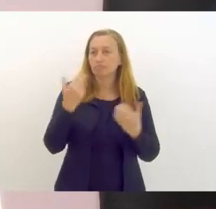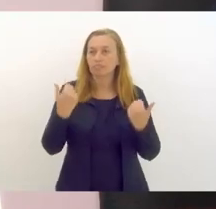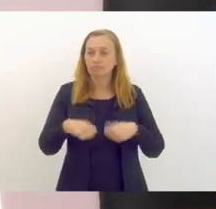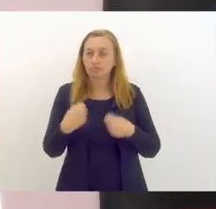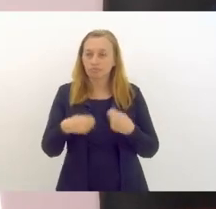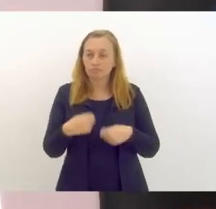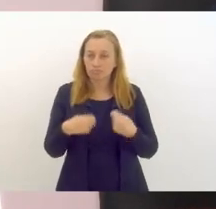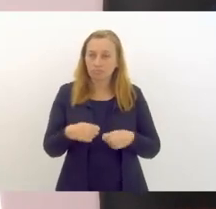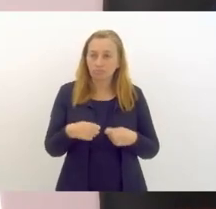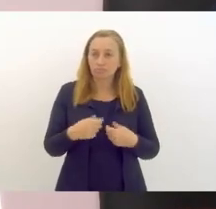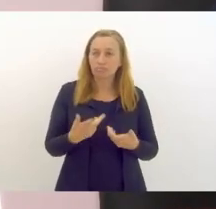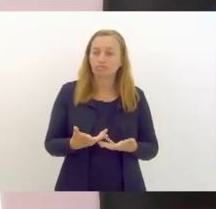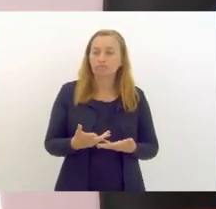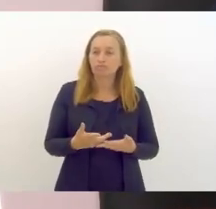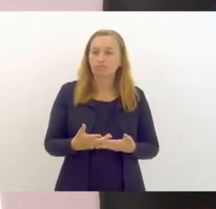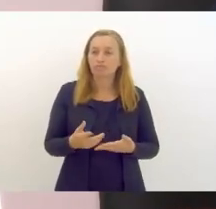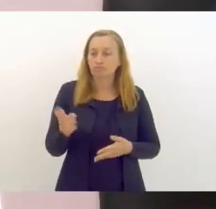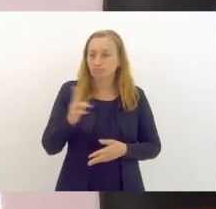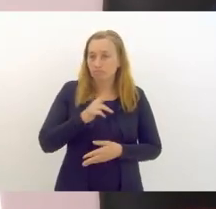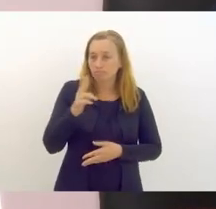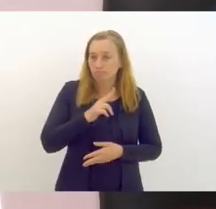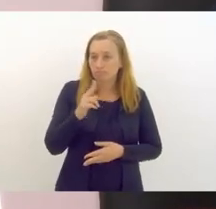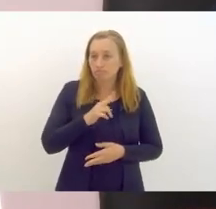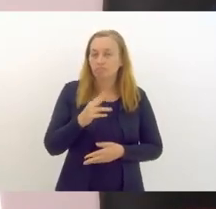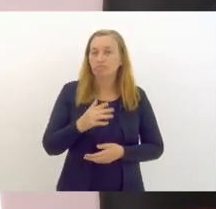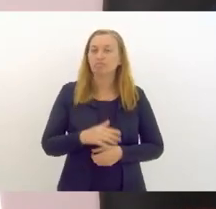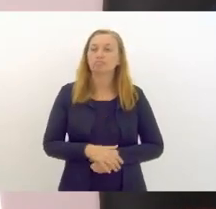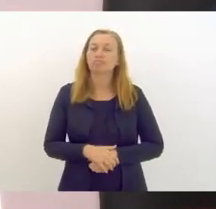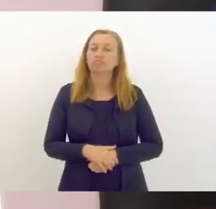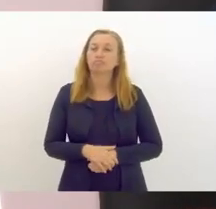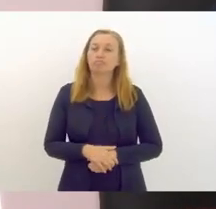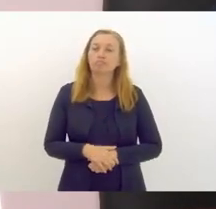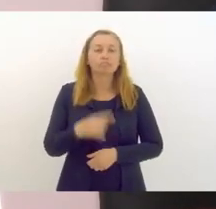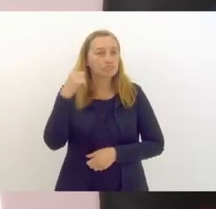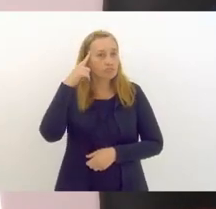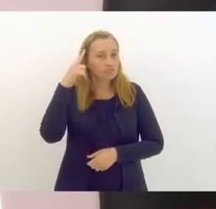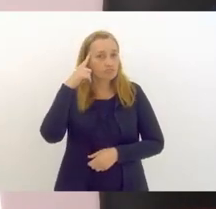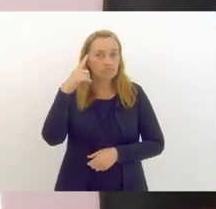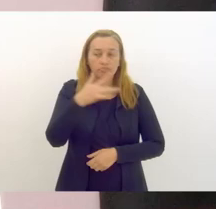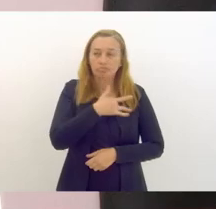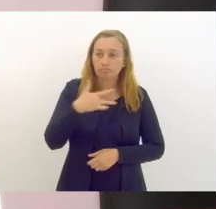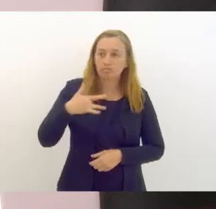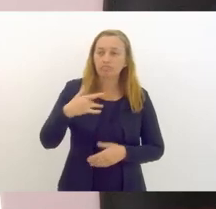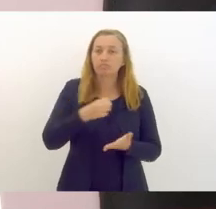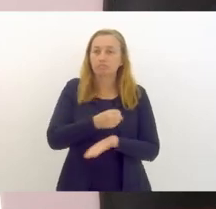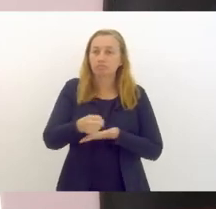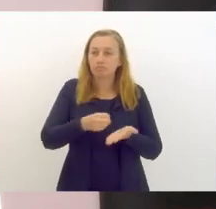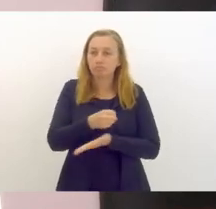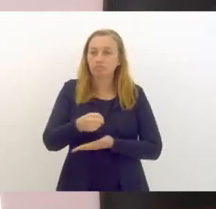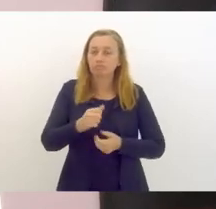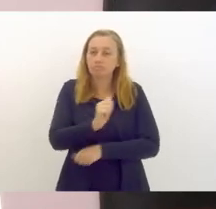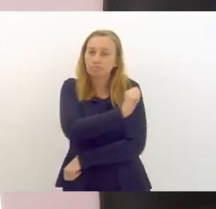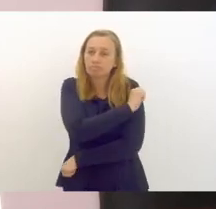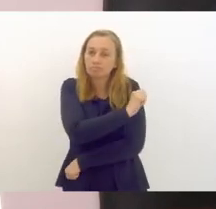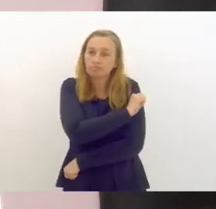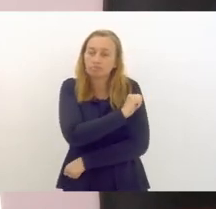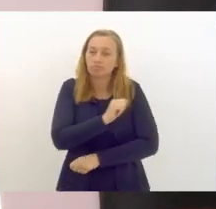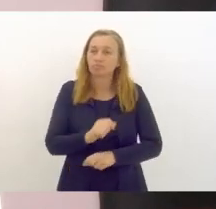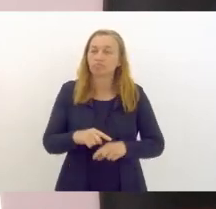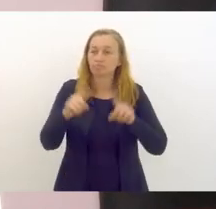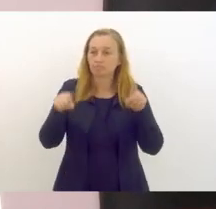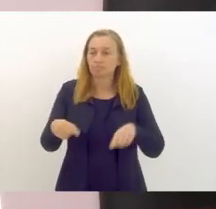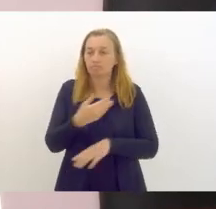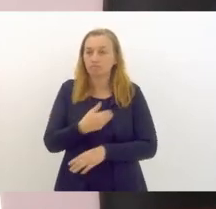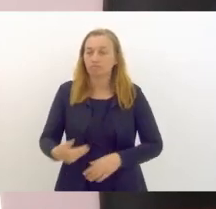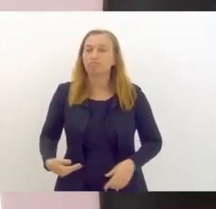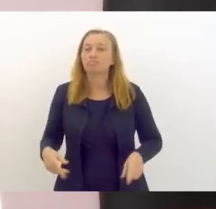de tentativa de acelerar esse processo, pensando na saúde, basicamente, do nosso aluno e dos nossos servidores.